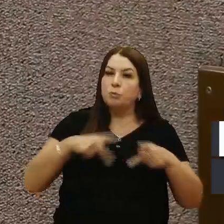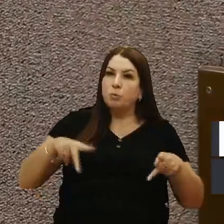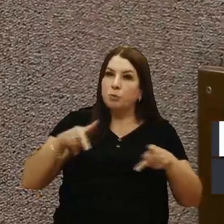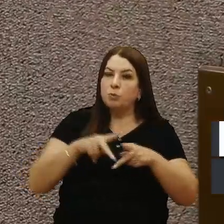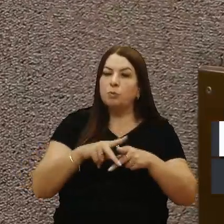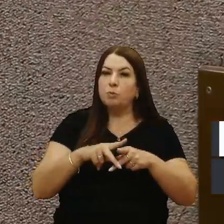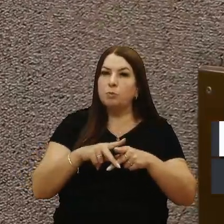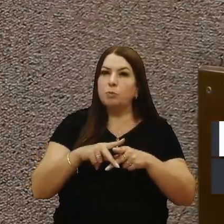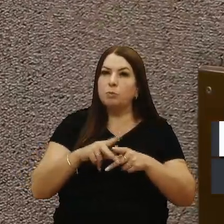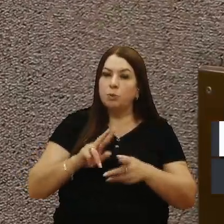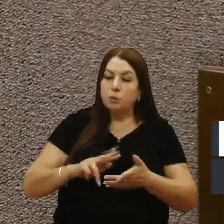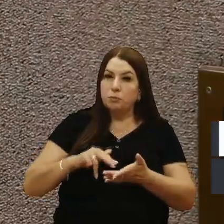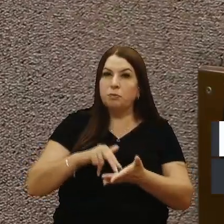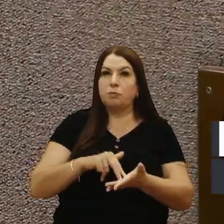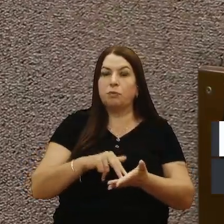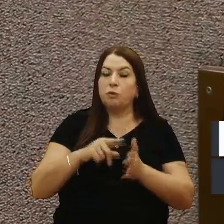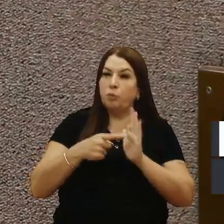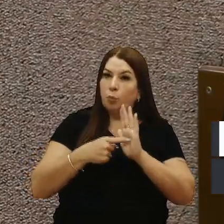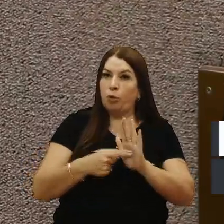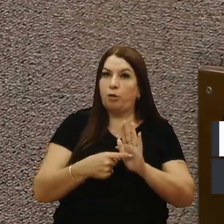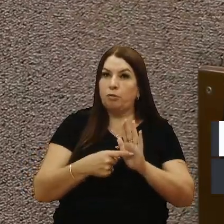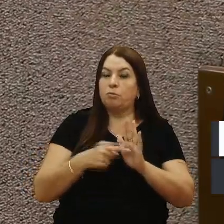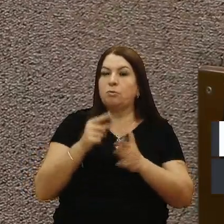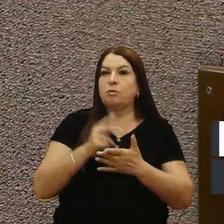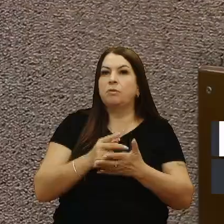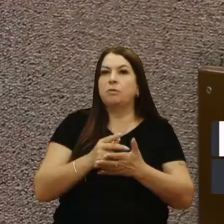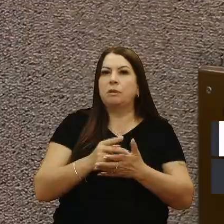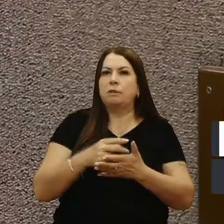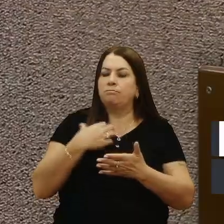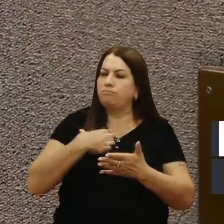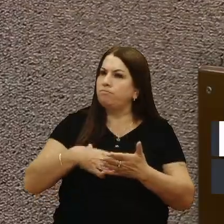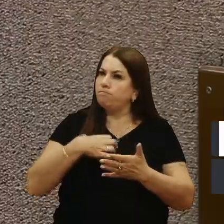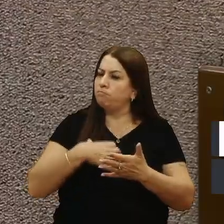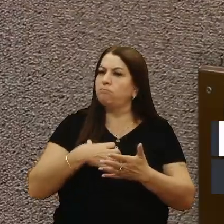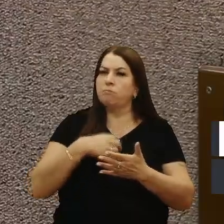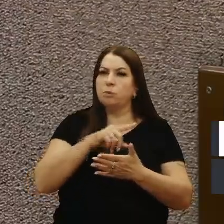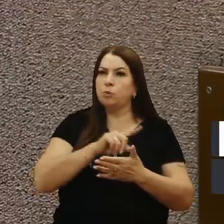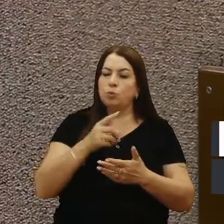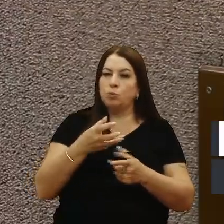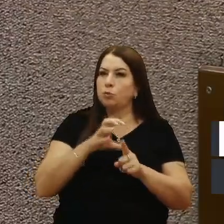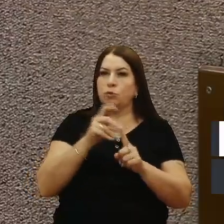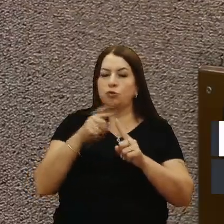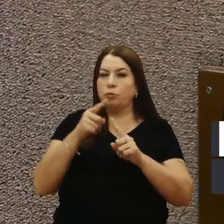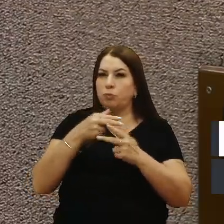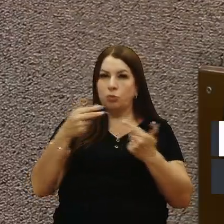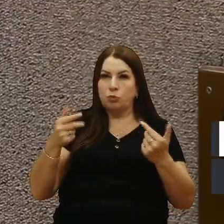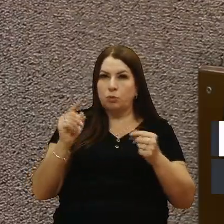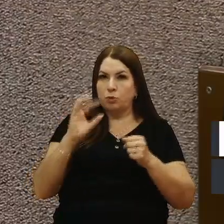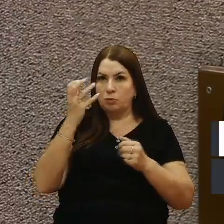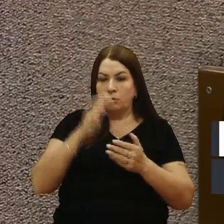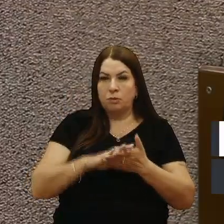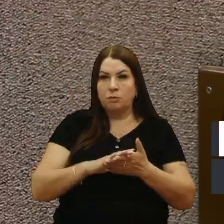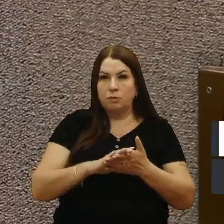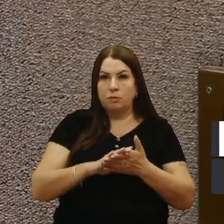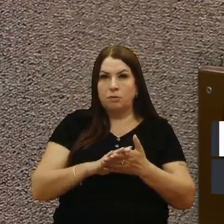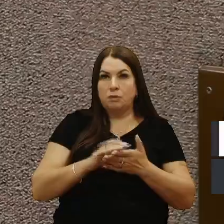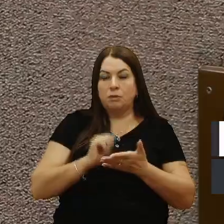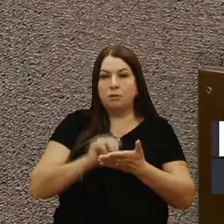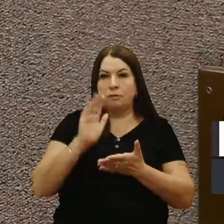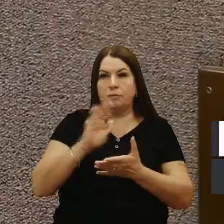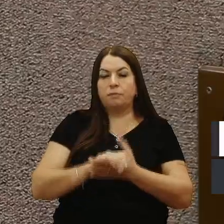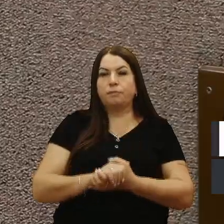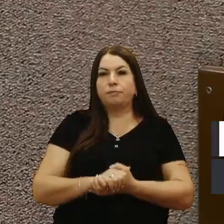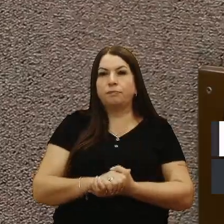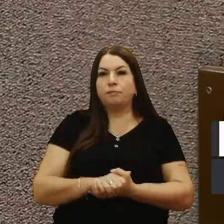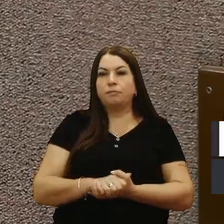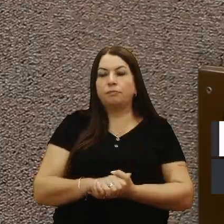que o povo se levante e demonstre a indignação contra esse tipo de coisa que está acontecendo aqui. Declaração de líder da bancada do